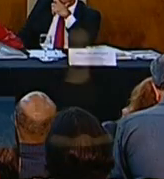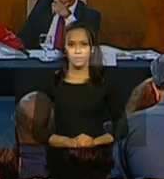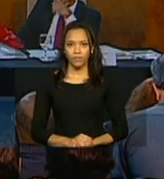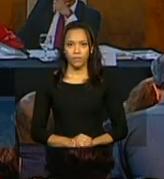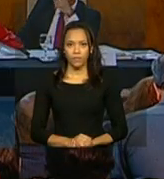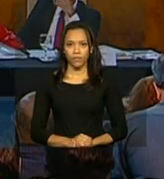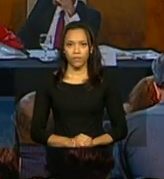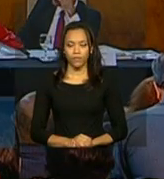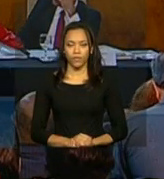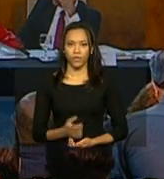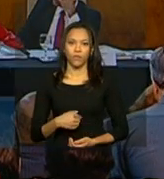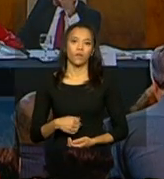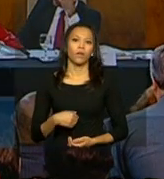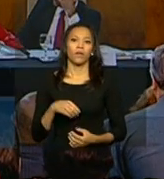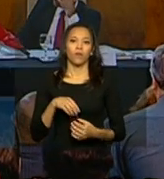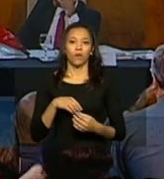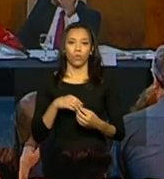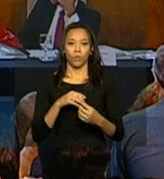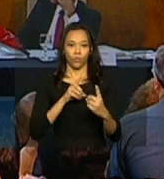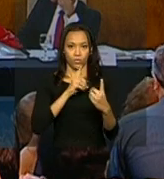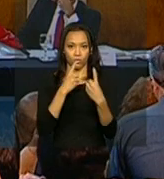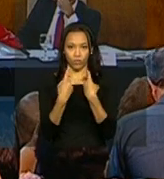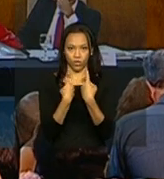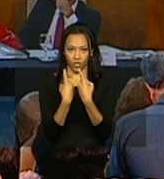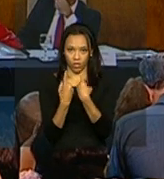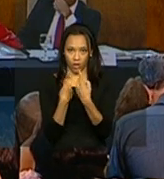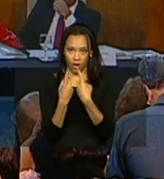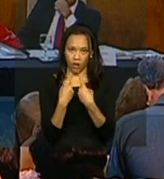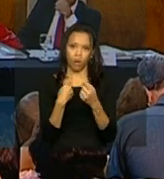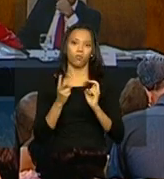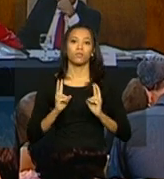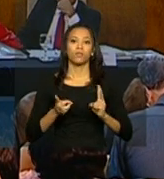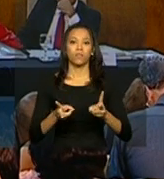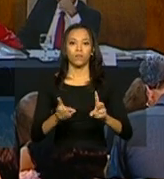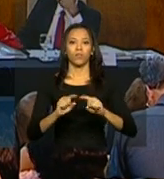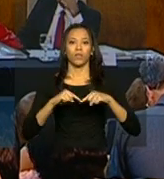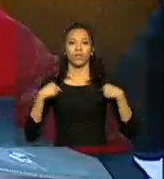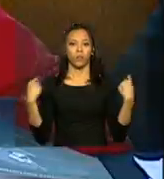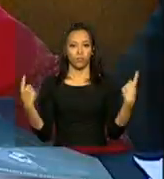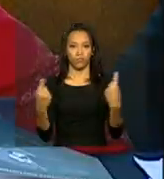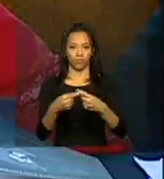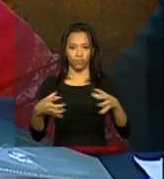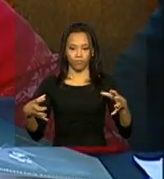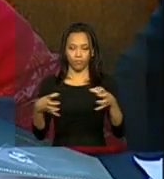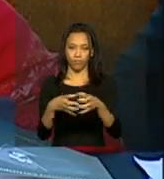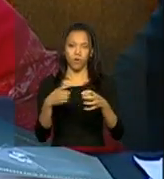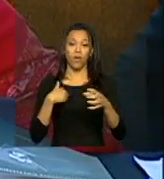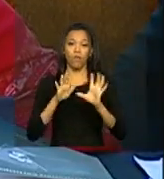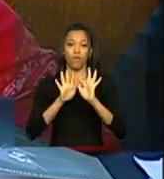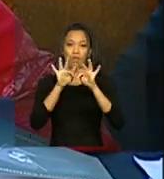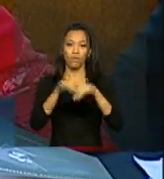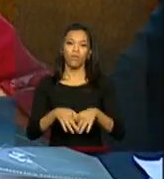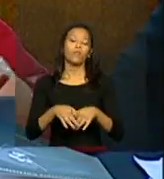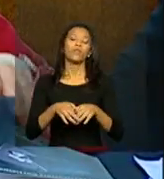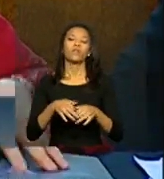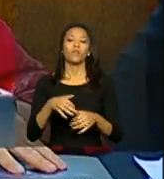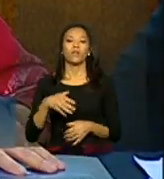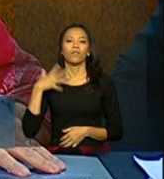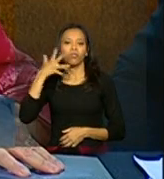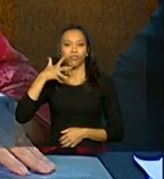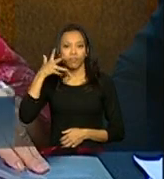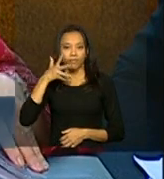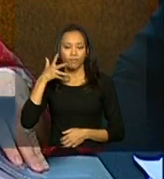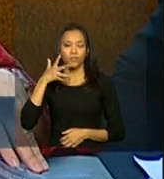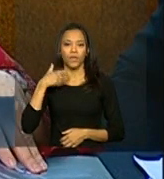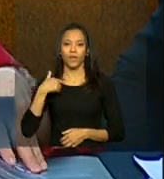Porque o diálogo se faz em círculos concêntricos. E para terminar, eu quero cumprimentar todos